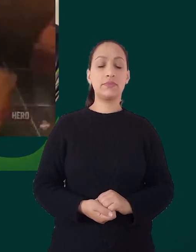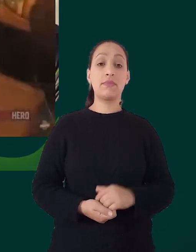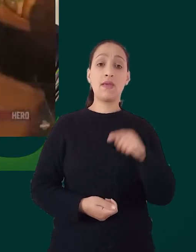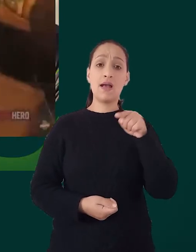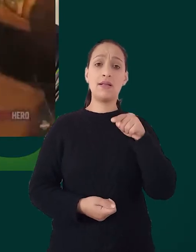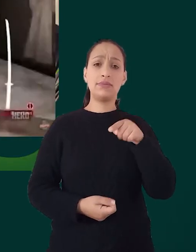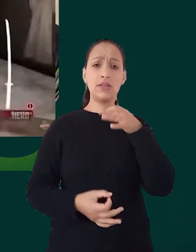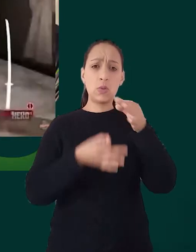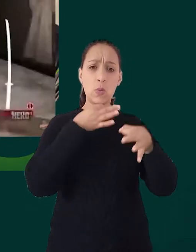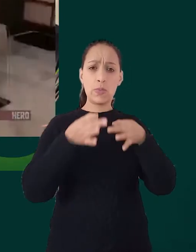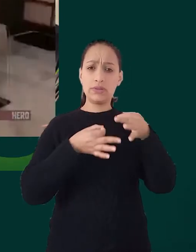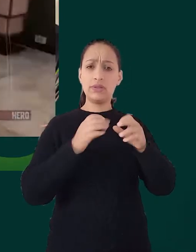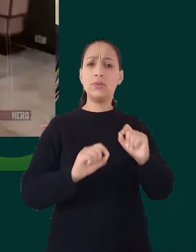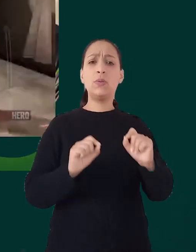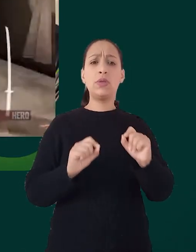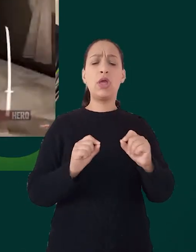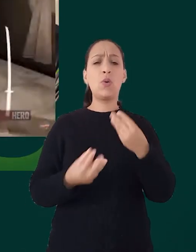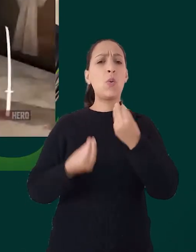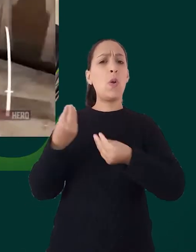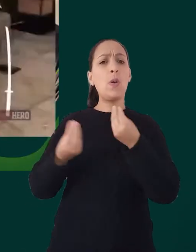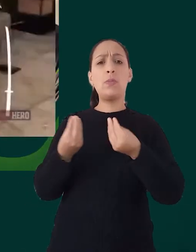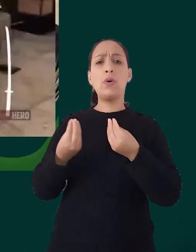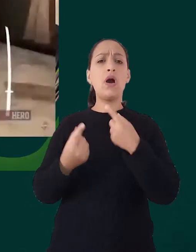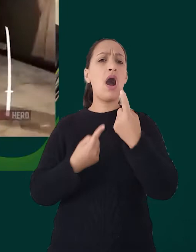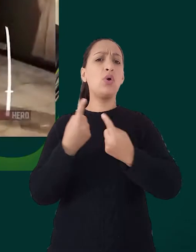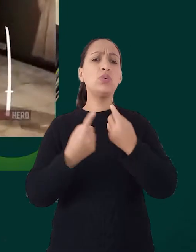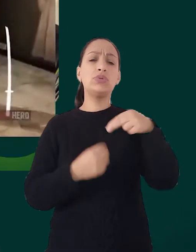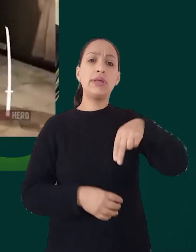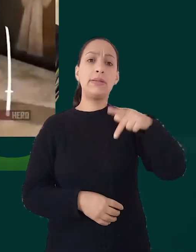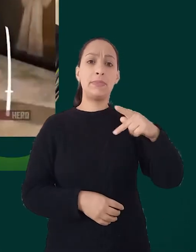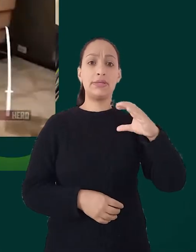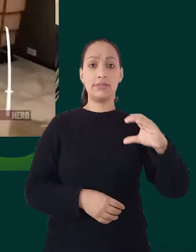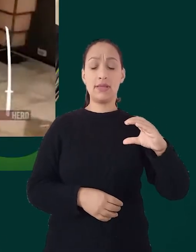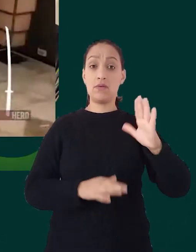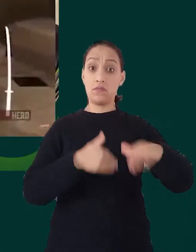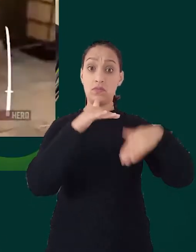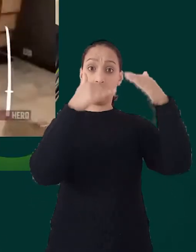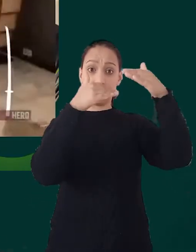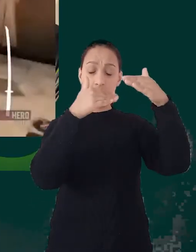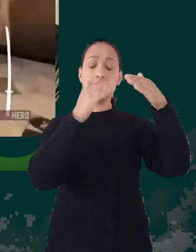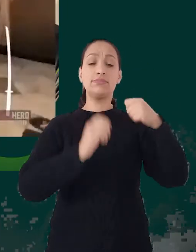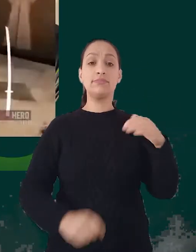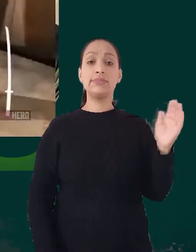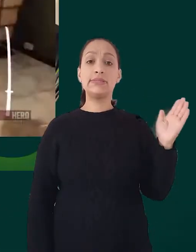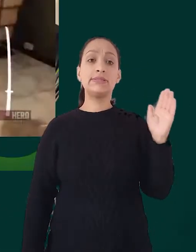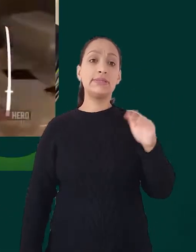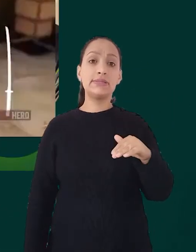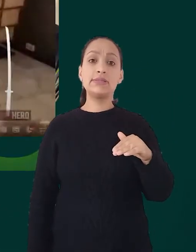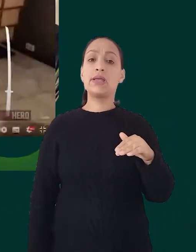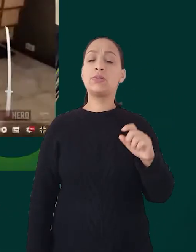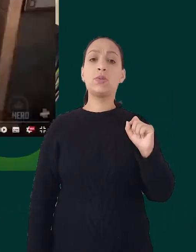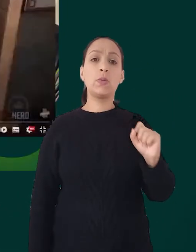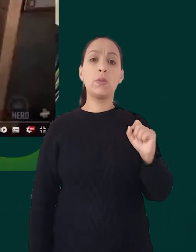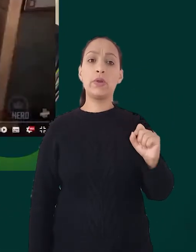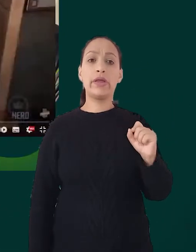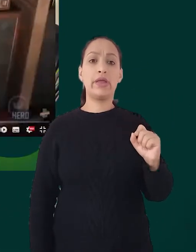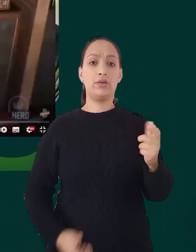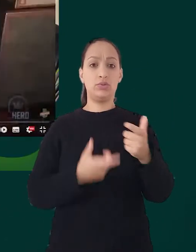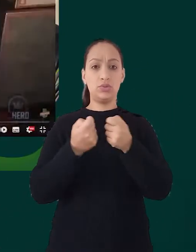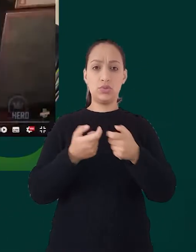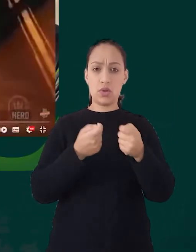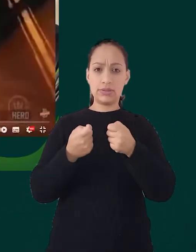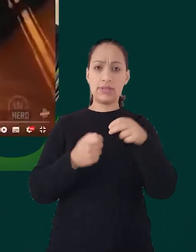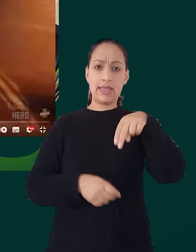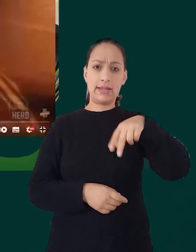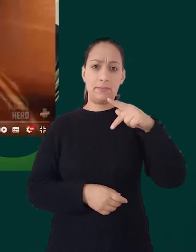comentando, né, como alguns NPCs são muito evoluídos, tá? E eles estão trazendo os jogos onde os NPCs